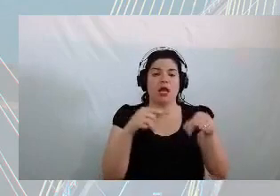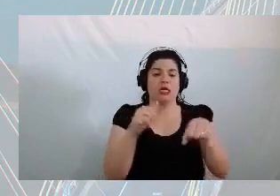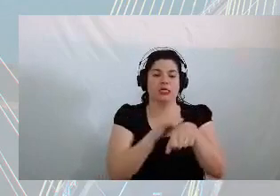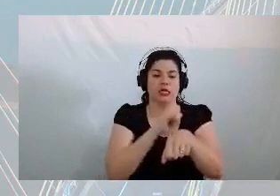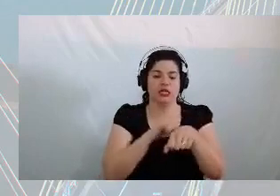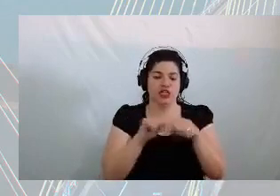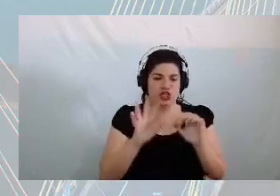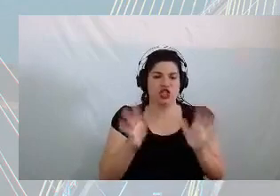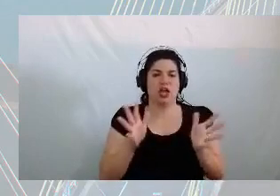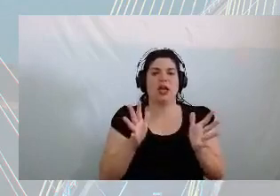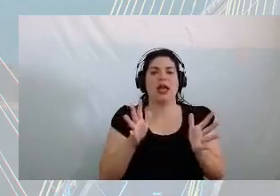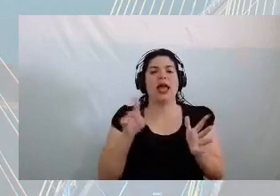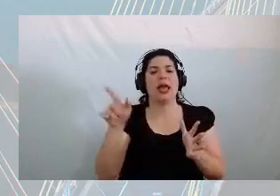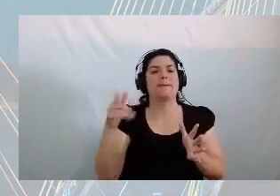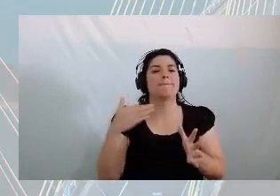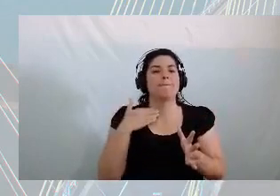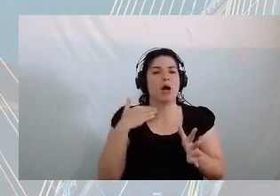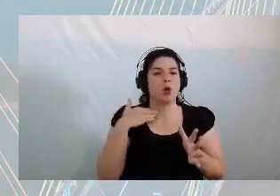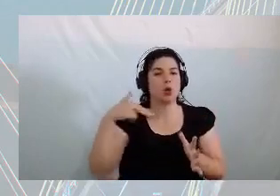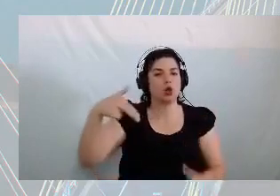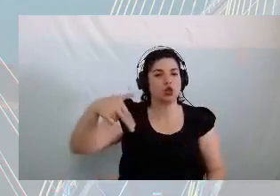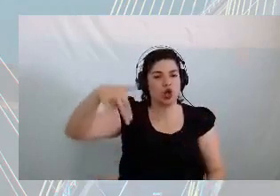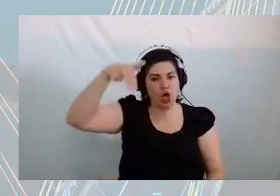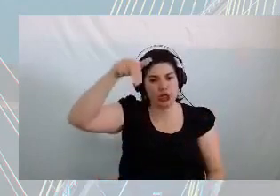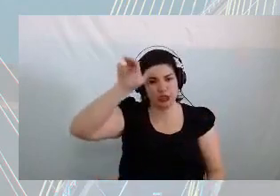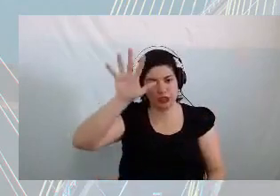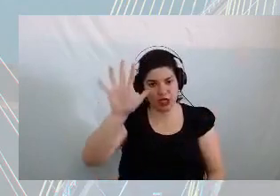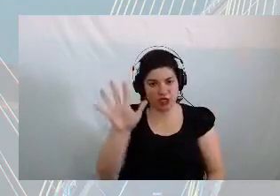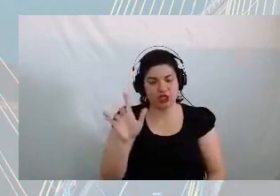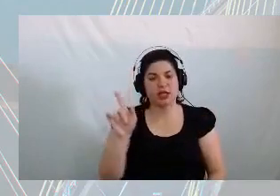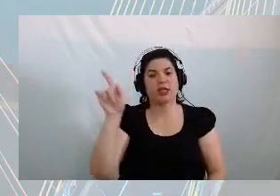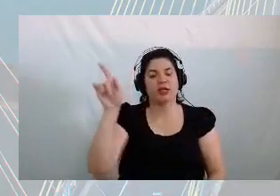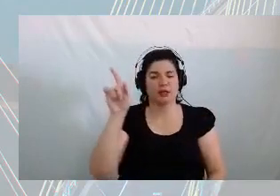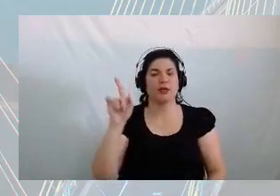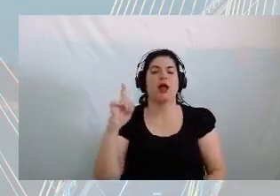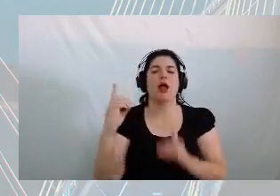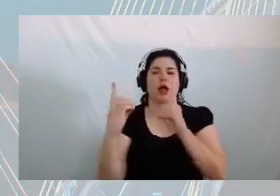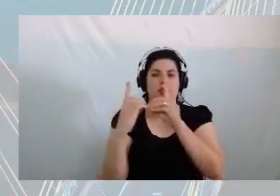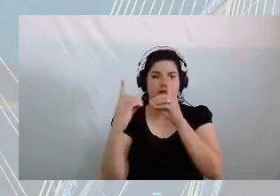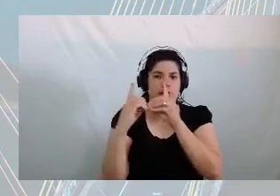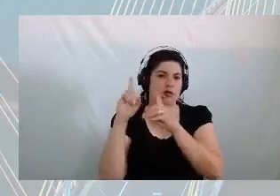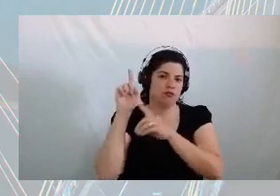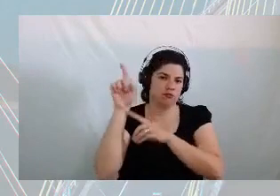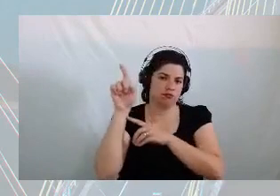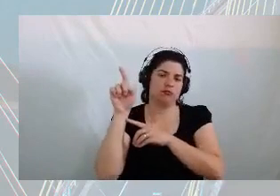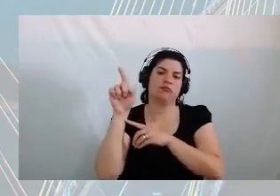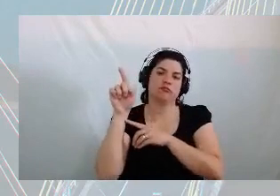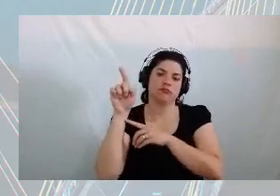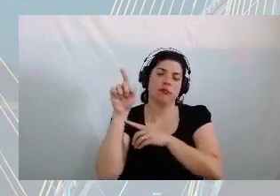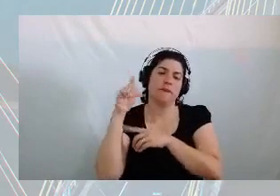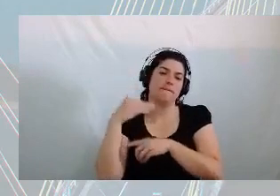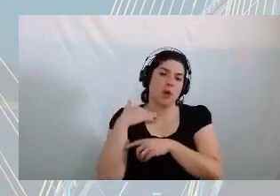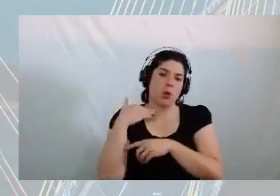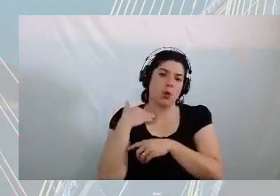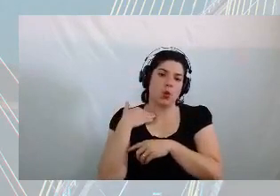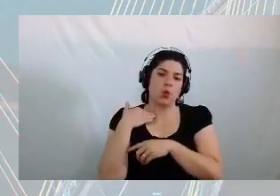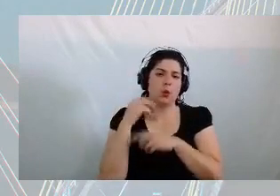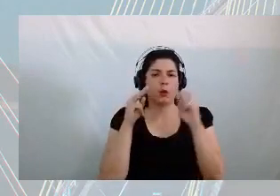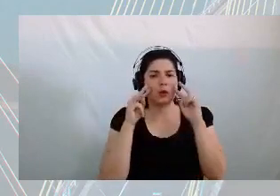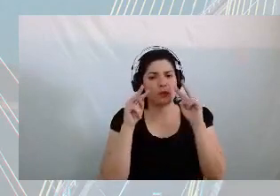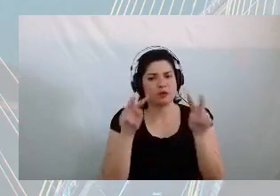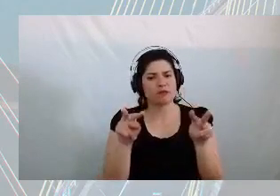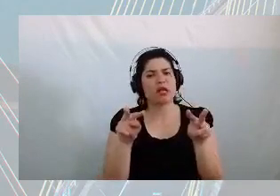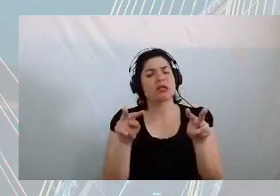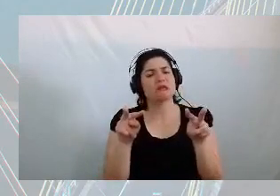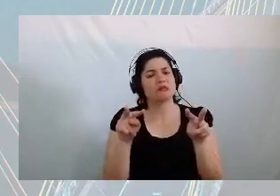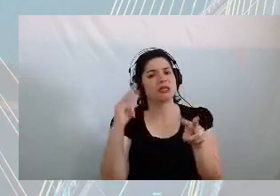Era um banco do Nordeste, em que a gente atendeu, de grande porte, e ali, basicamente, a gente, observando a realidade deles, a